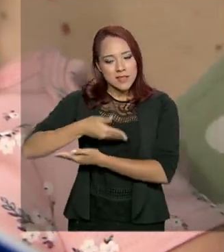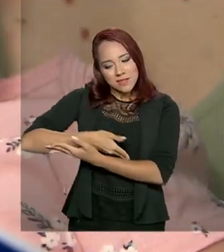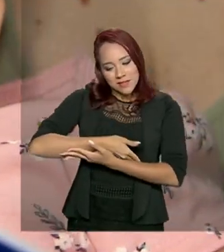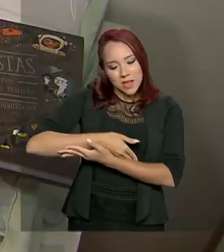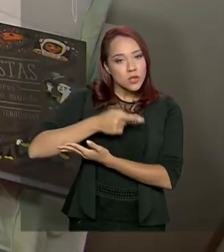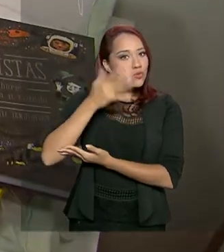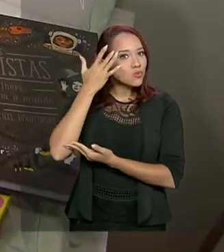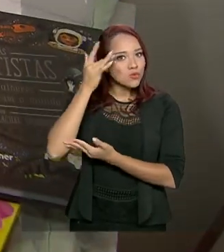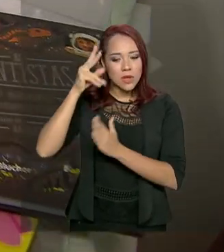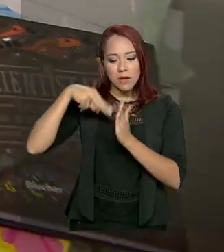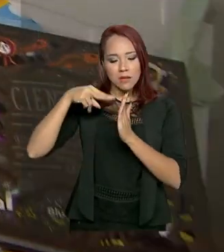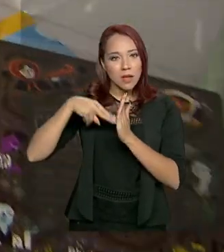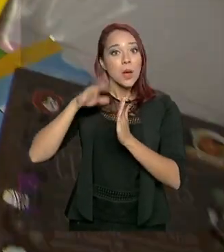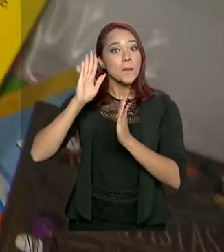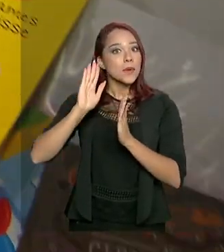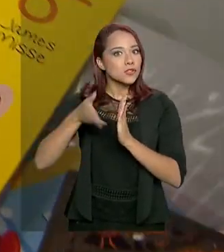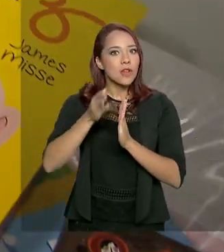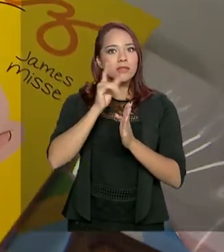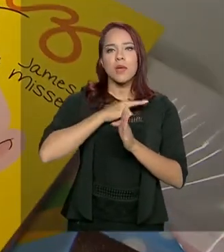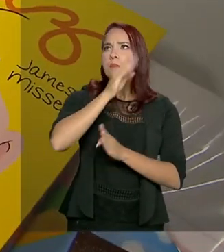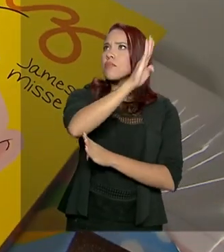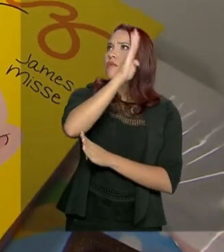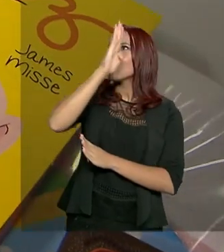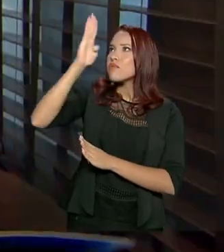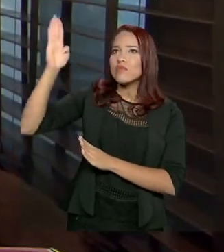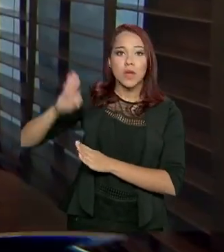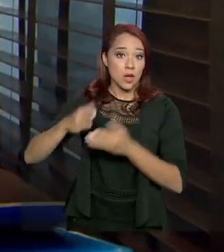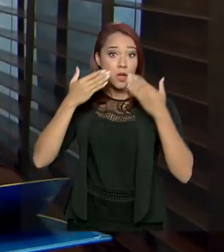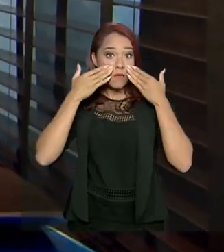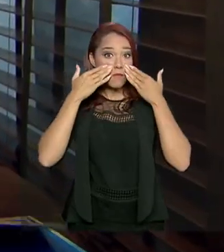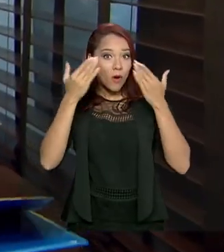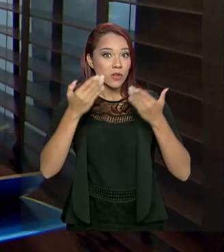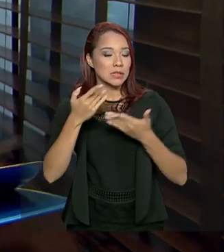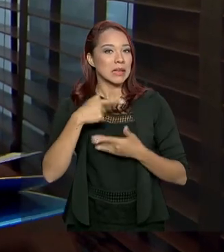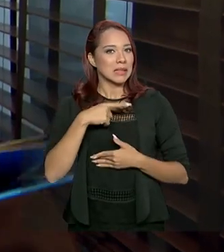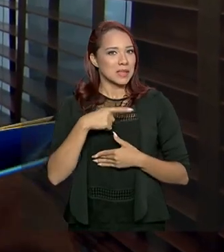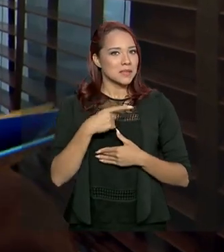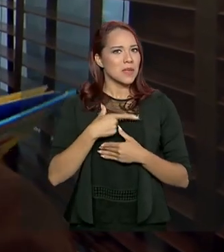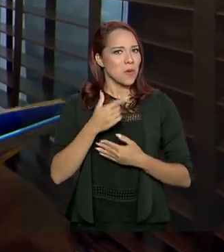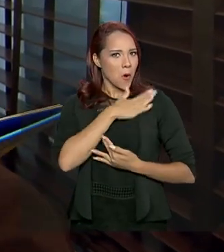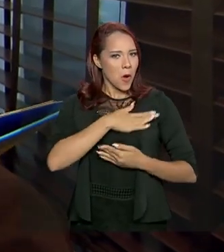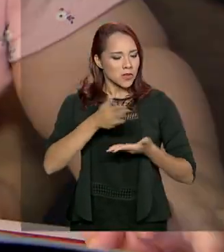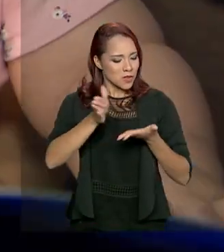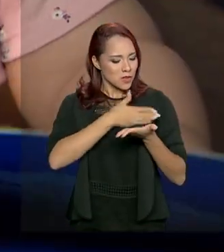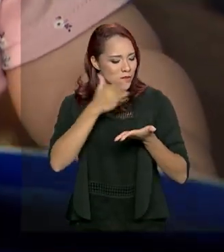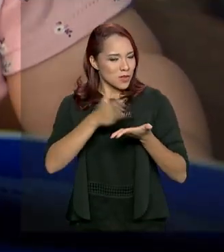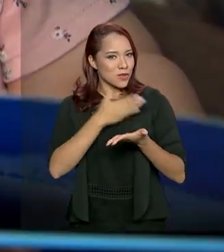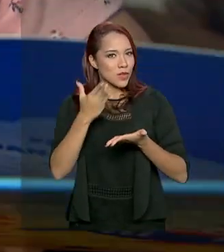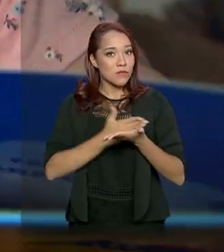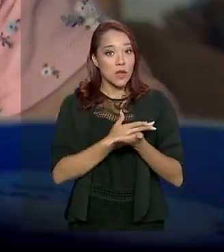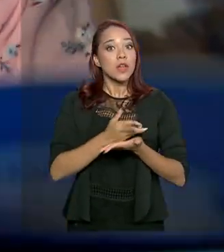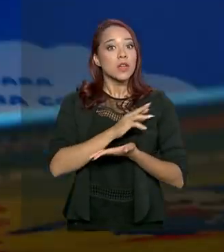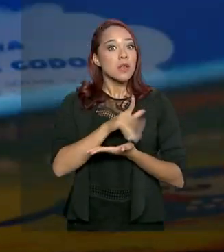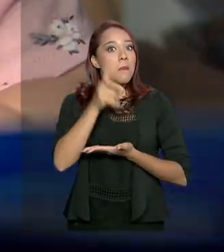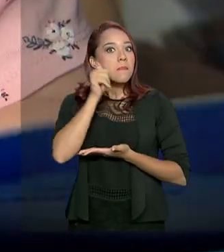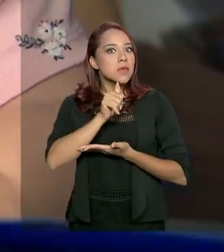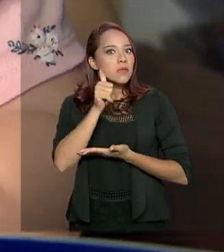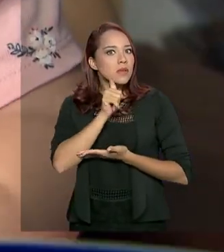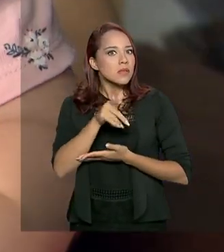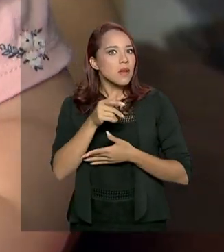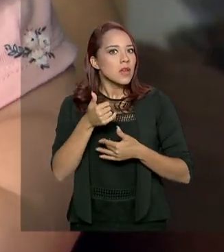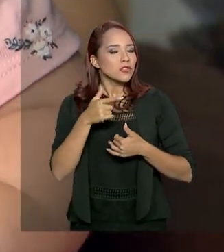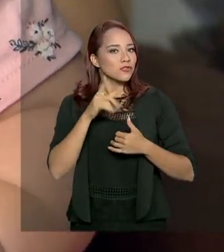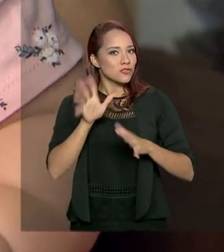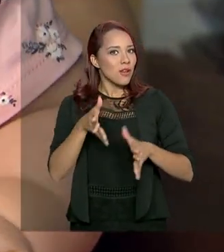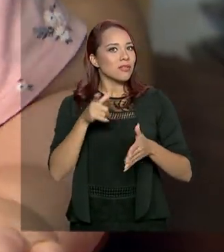sabe ler, mas já tem uma biblioteca e mostra certa intimidade com as páginas. E não é que a menina já